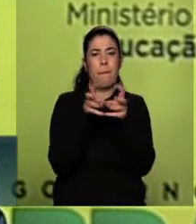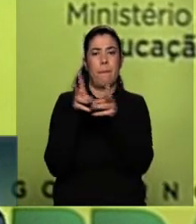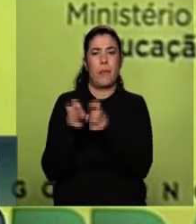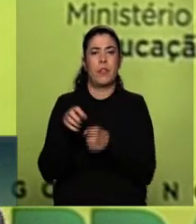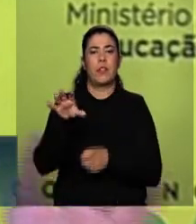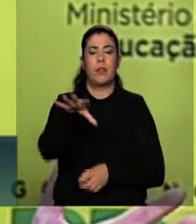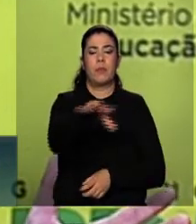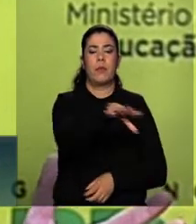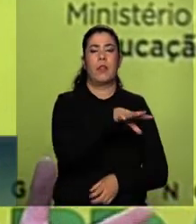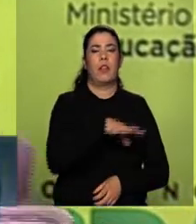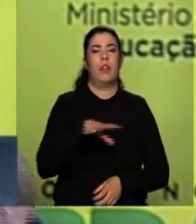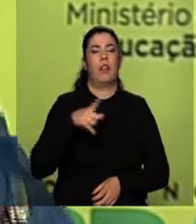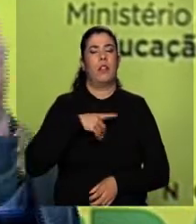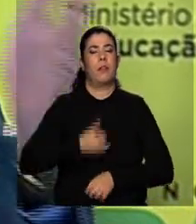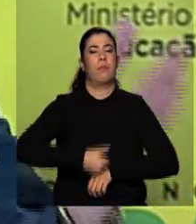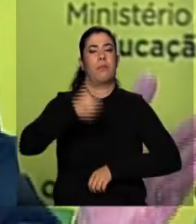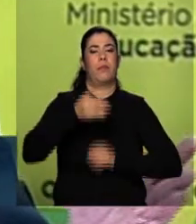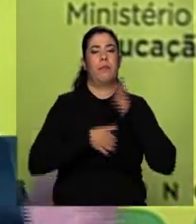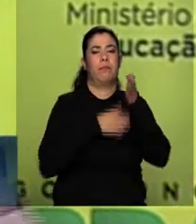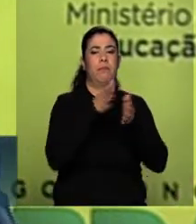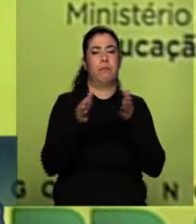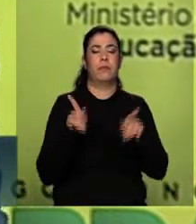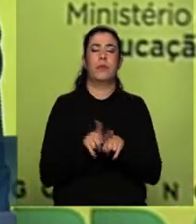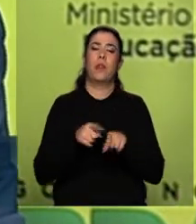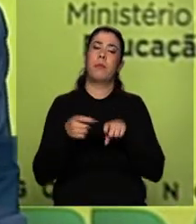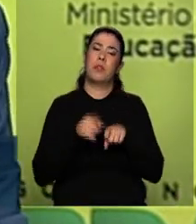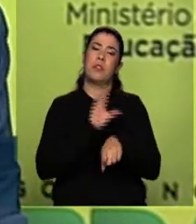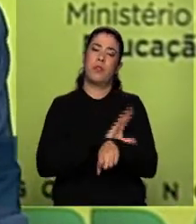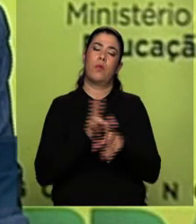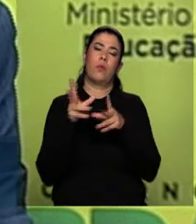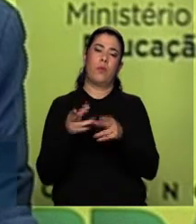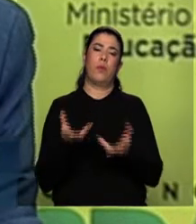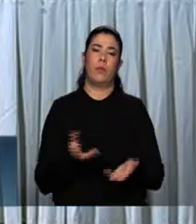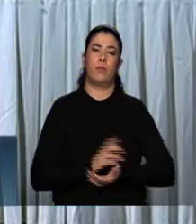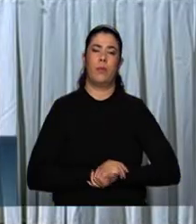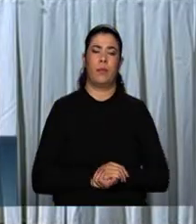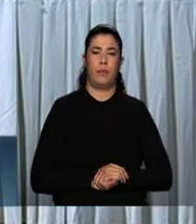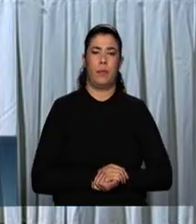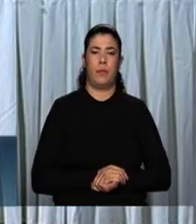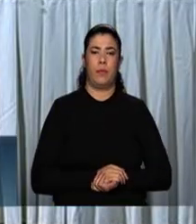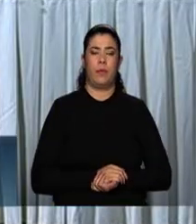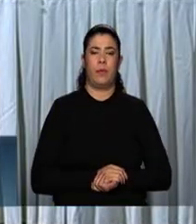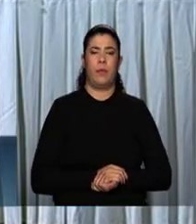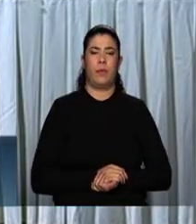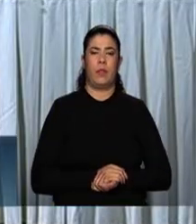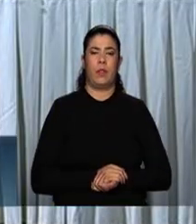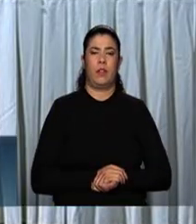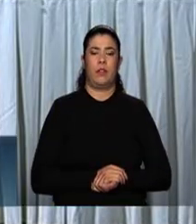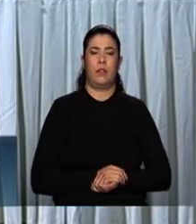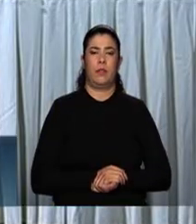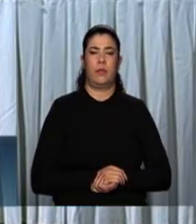de acesso. É o que está sendo feito. Então, a medicina vai seguir essa mesma lógica. Oi,